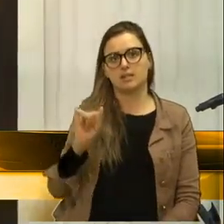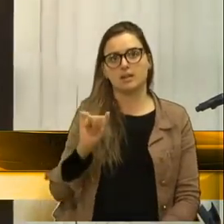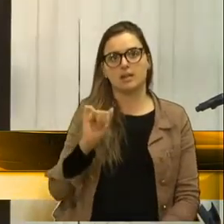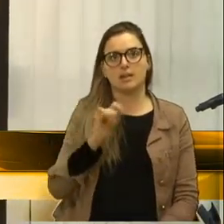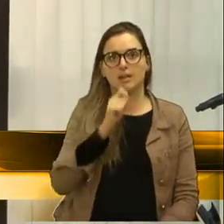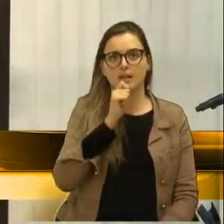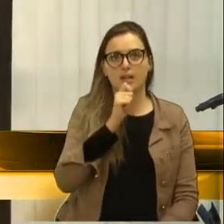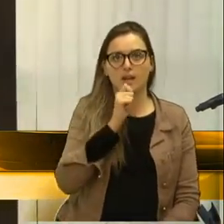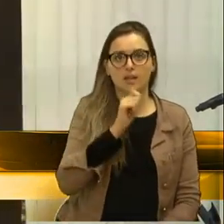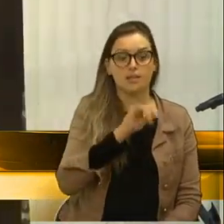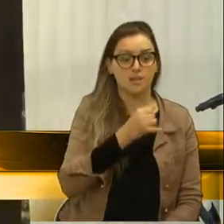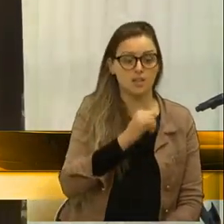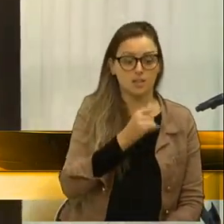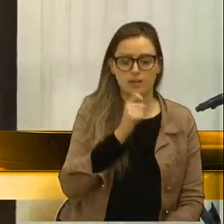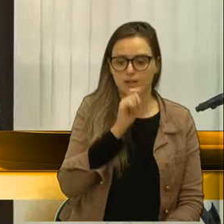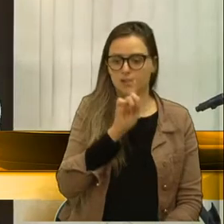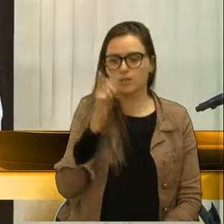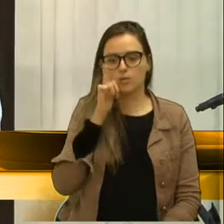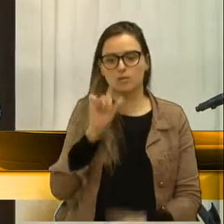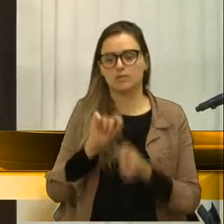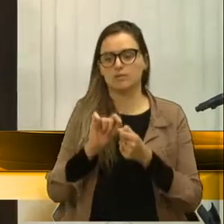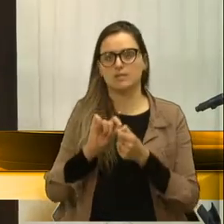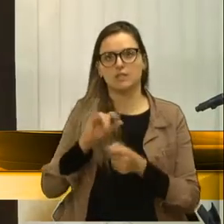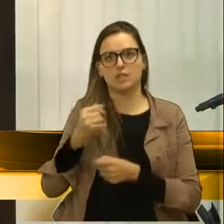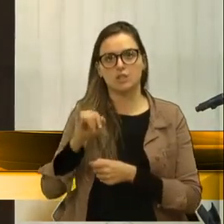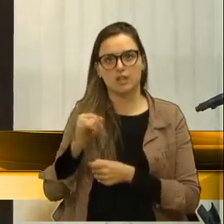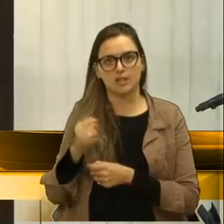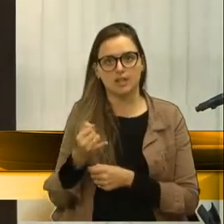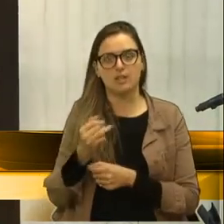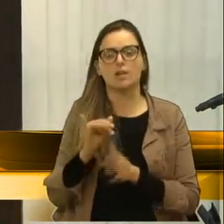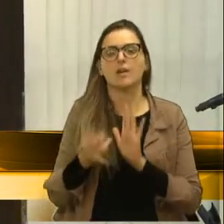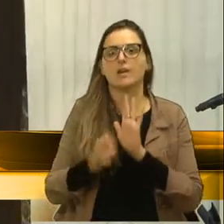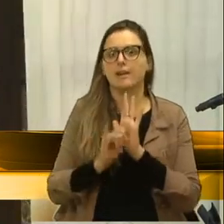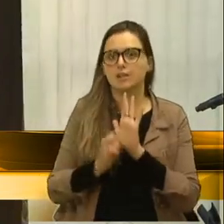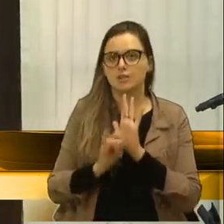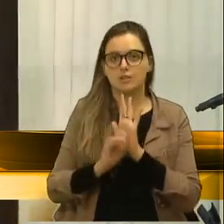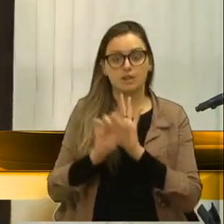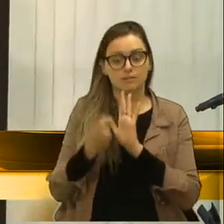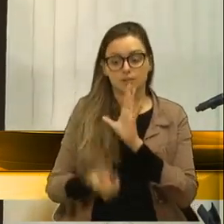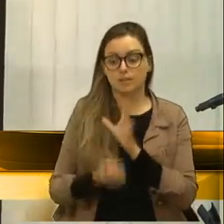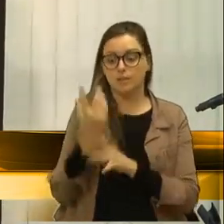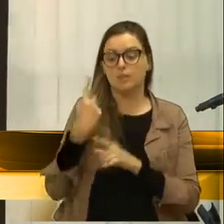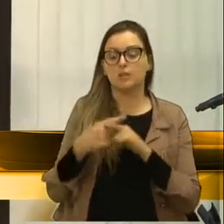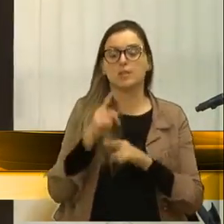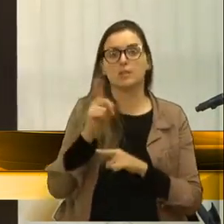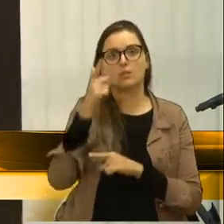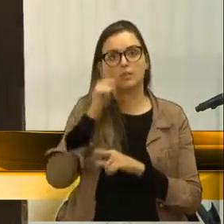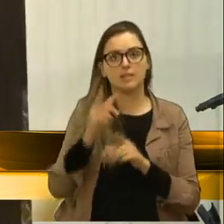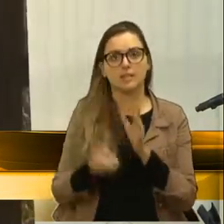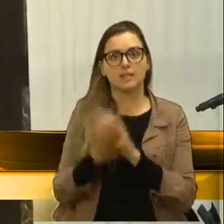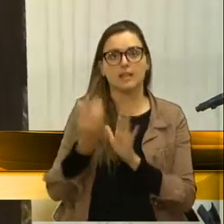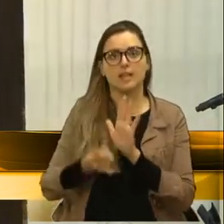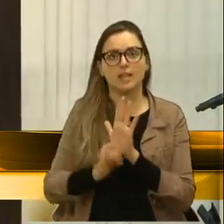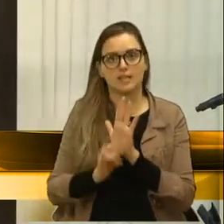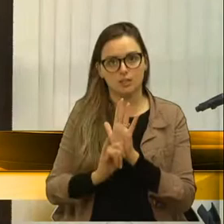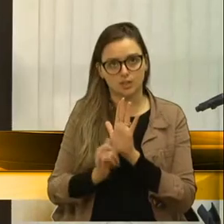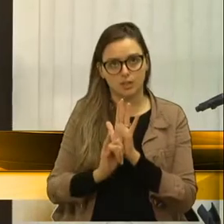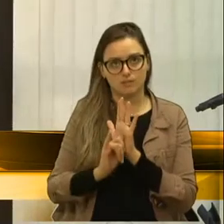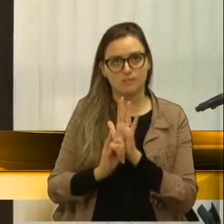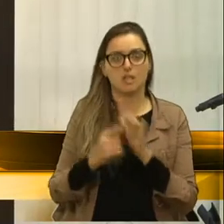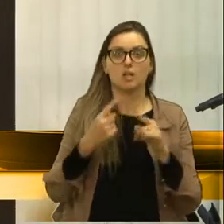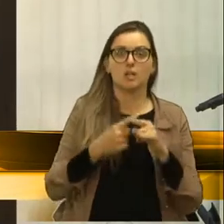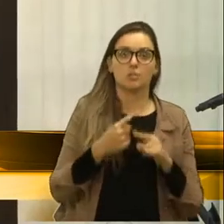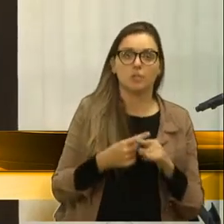um edital desse gravador. Já falamos 500 vezes nas reuniões da mesa diretora, por que a gente não consegue? Porque talvez uma ou